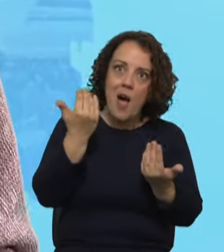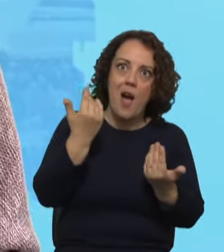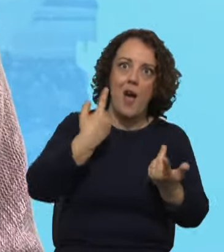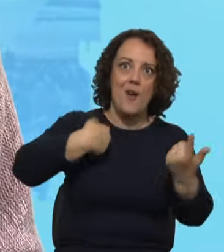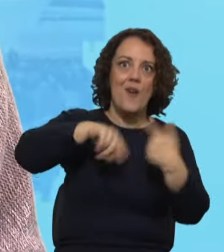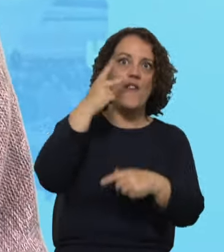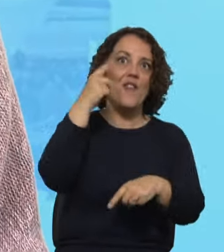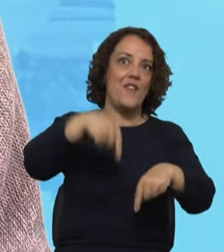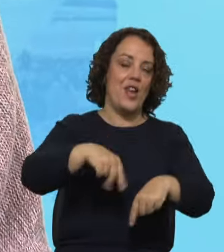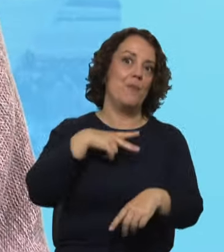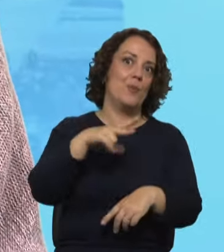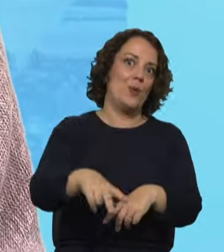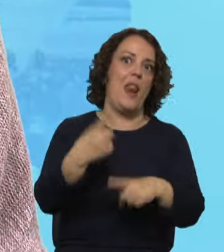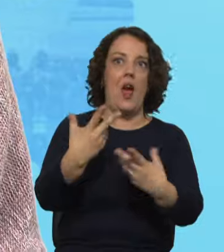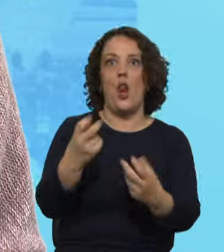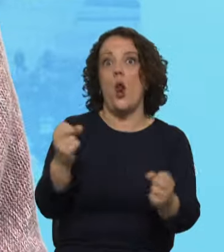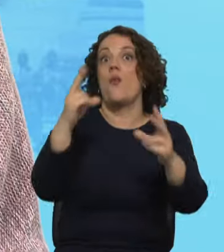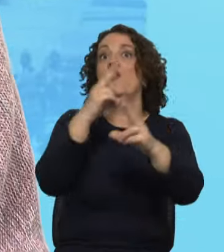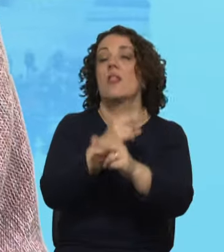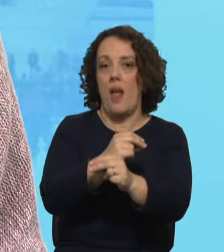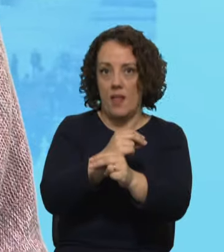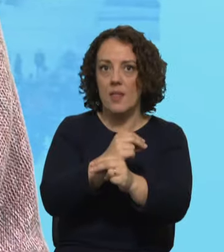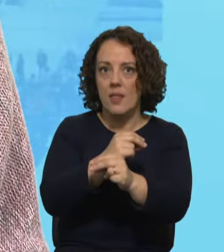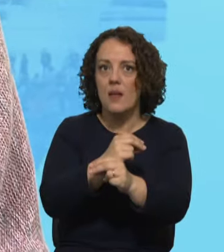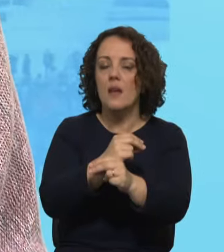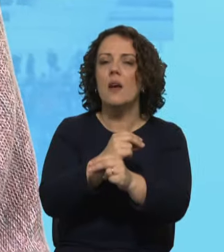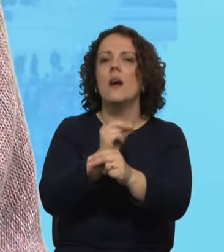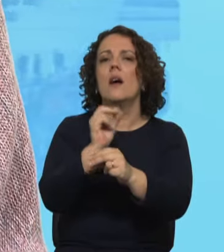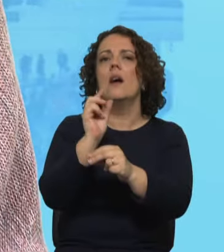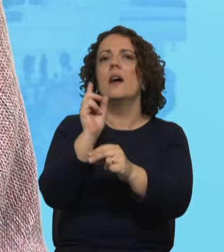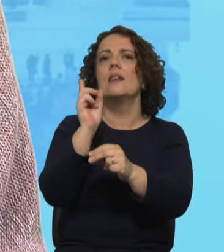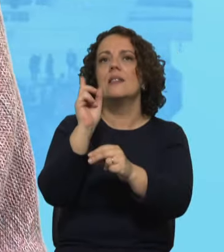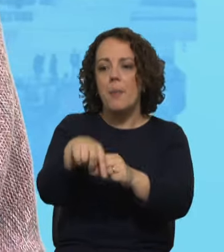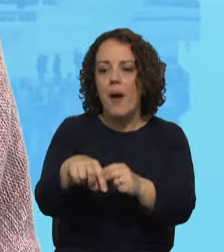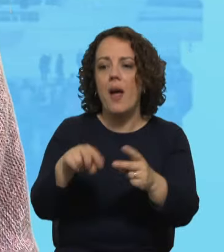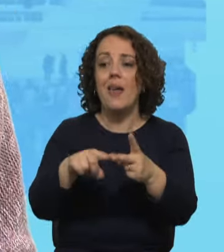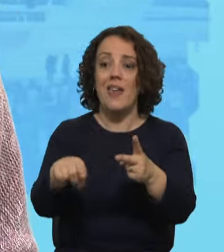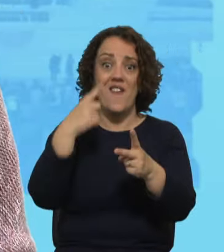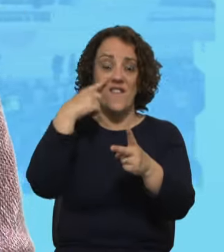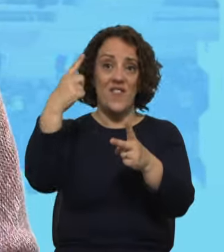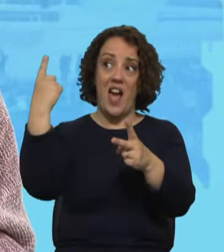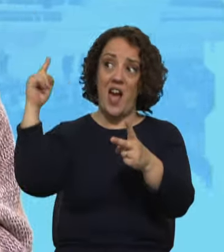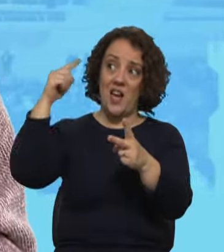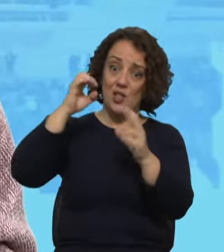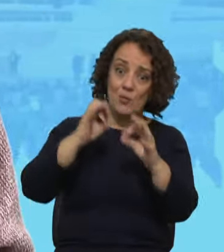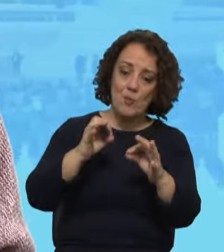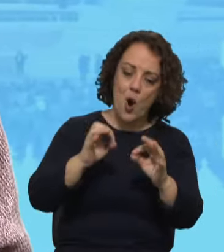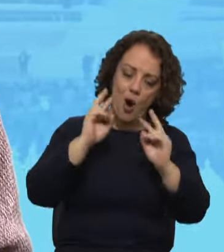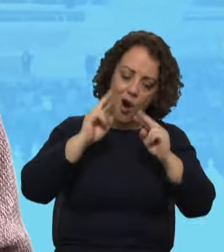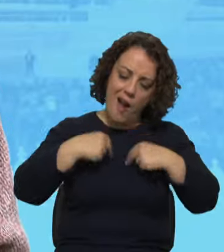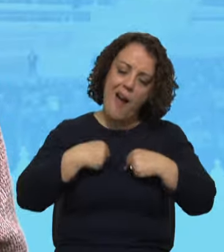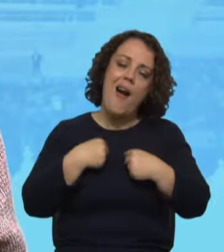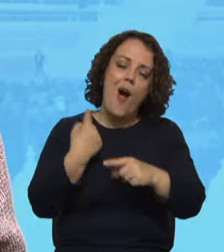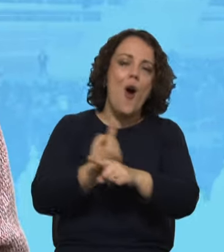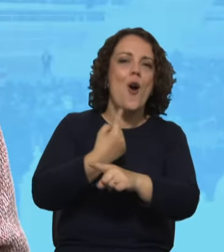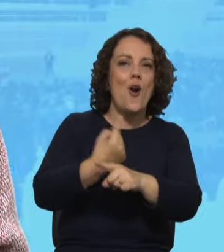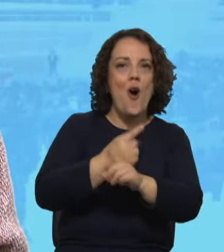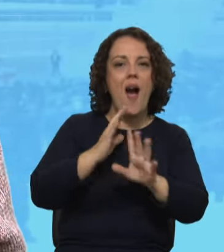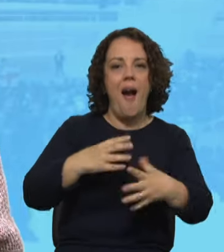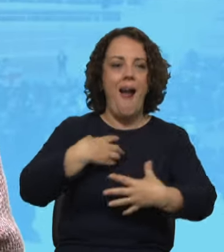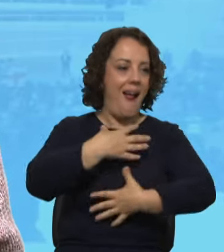viver em Portugal é uma novidade agora e de quem nós somos também depois desta viagem portanto Ainda temos aqui muitas coisas a acontecer ao